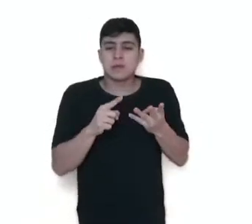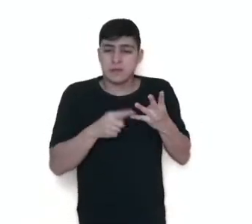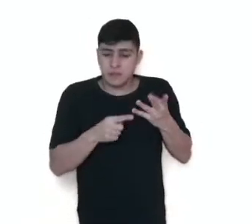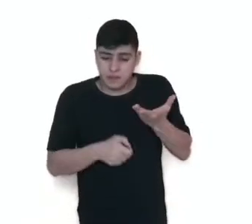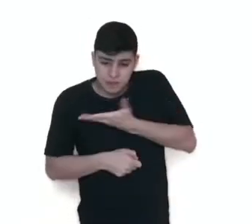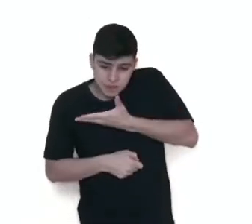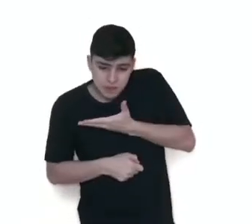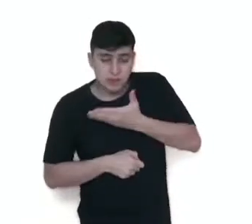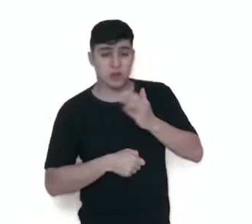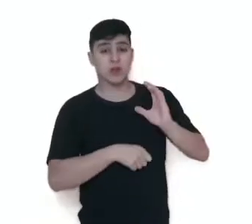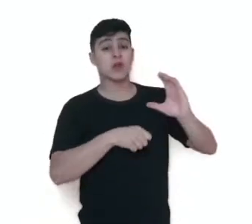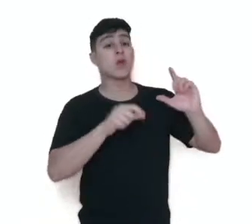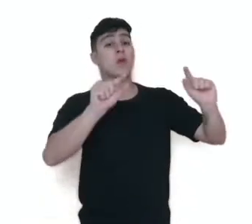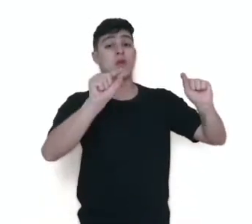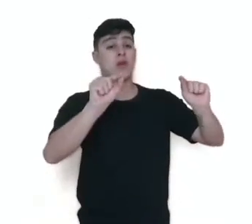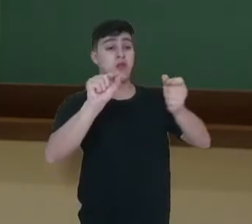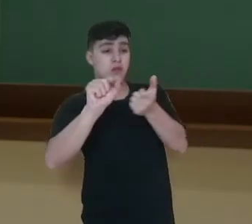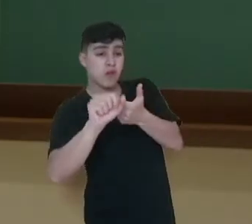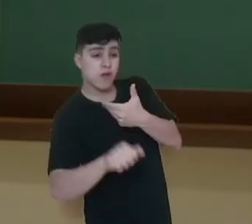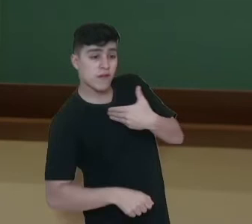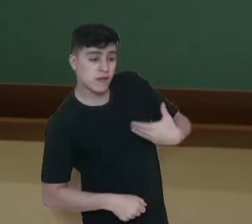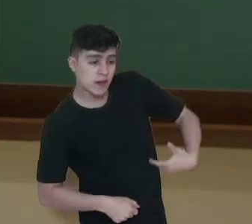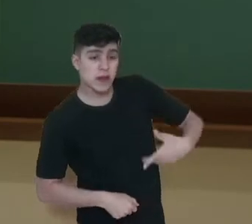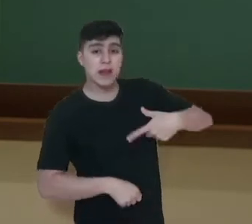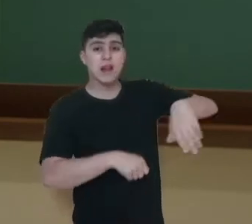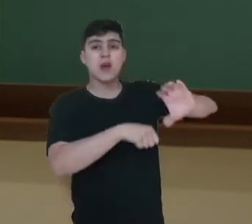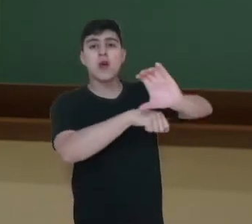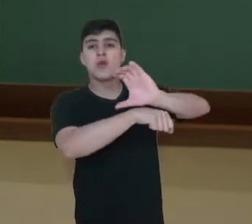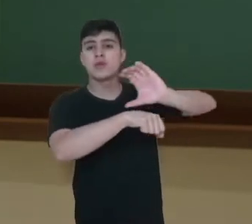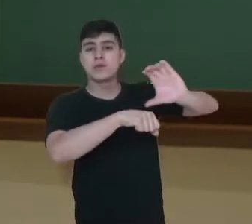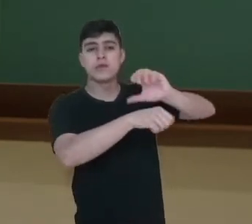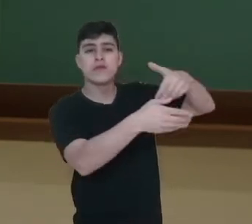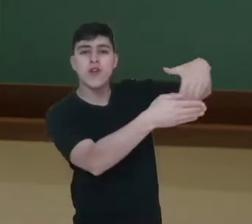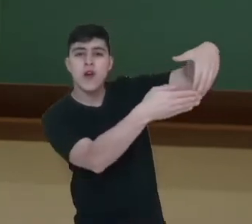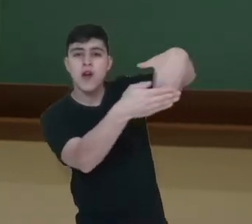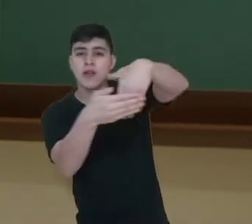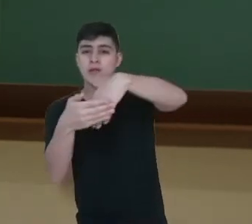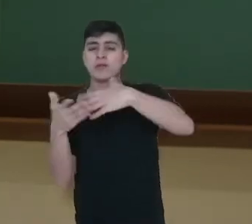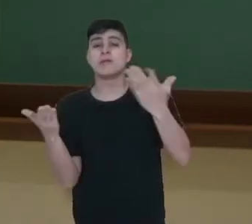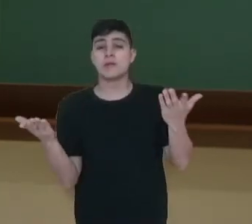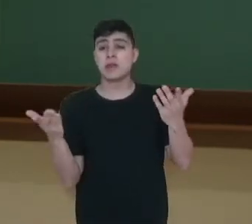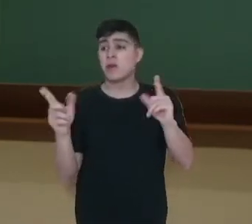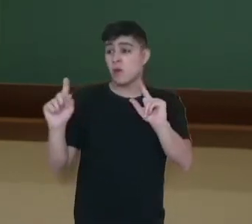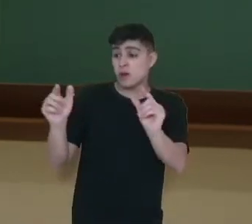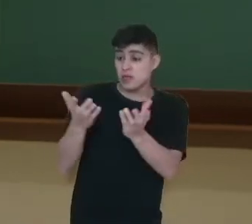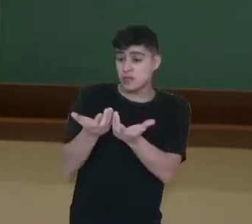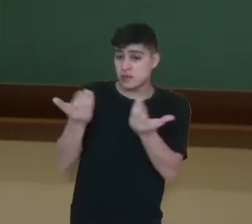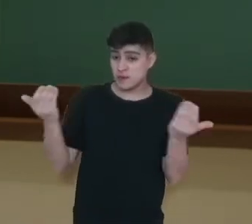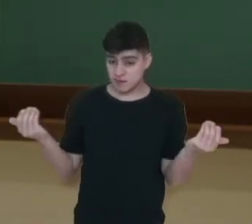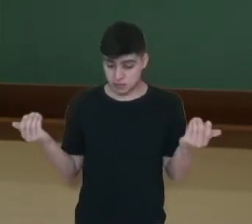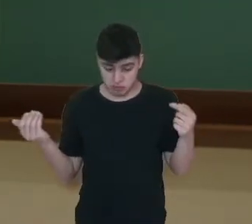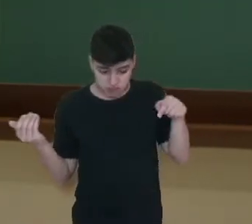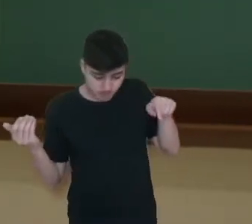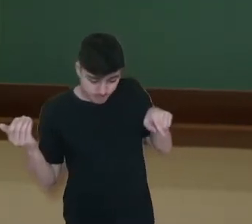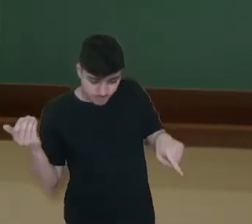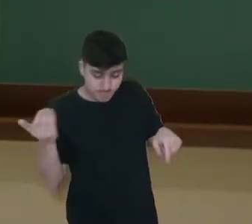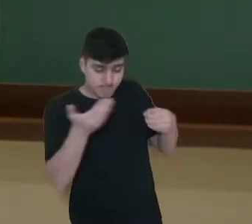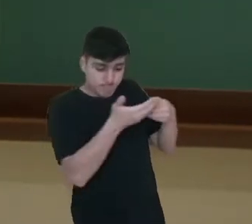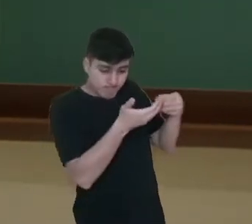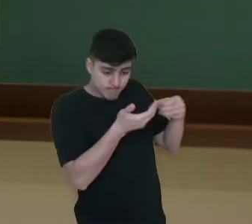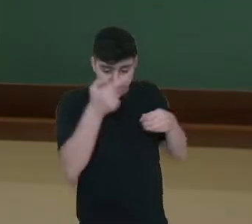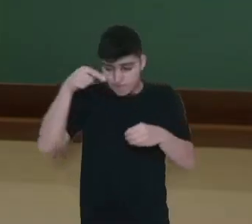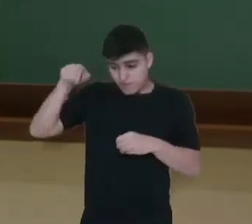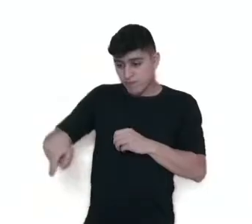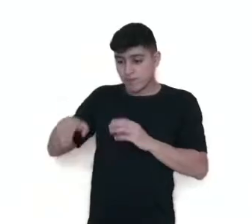governo constitucional, governo com uma constituição e a separação de igreja e Estado.